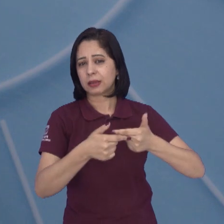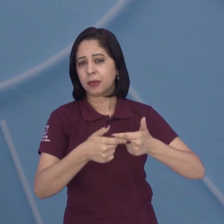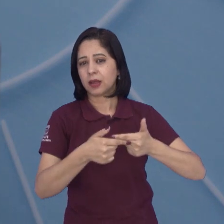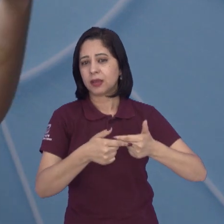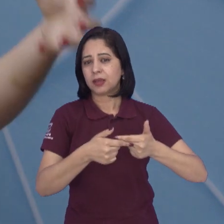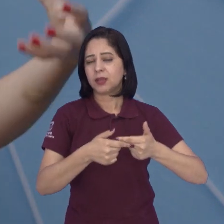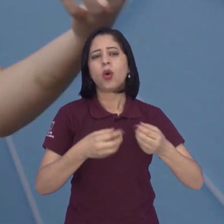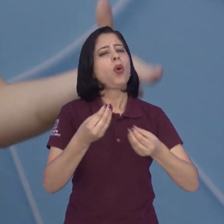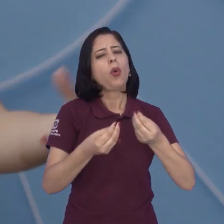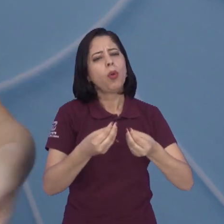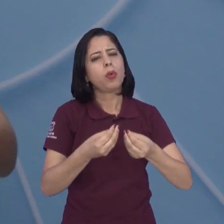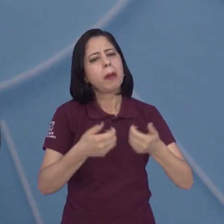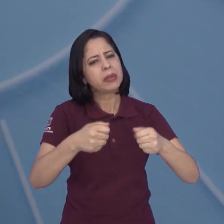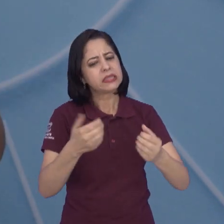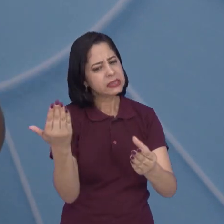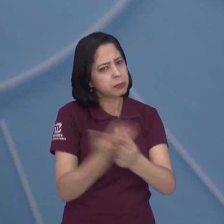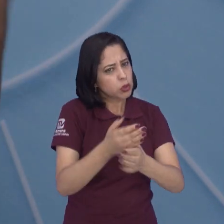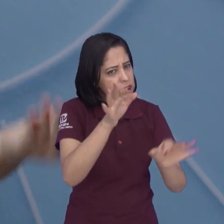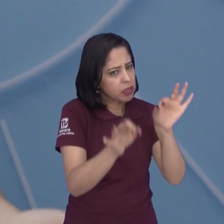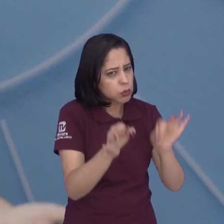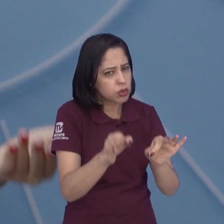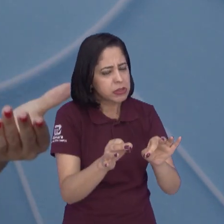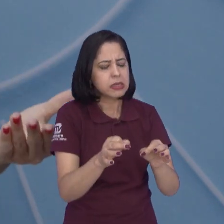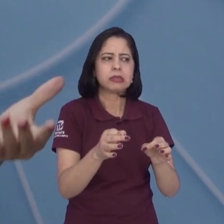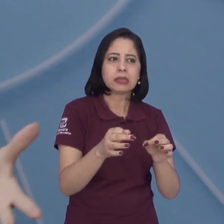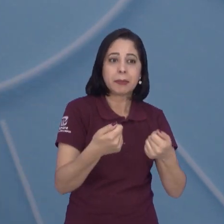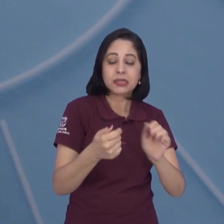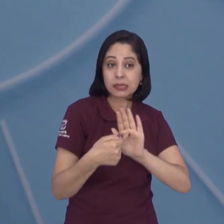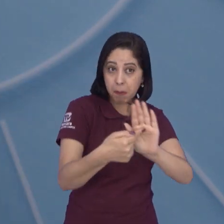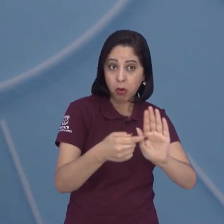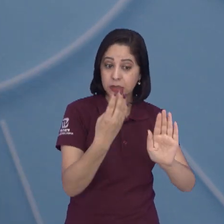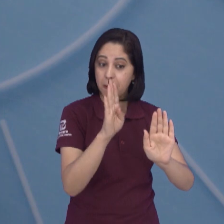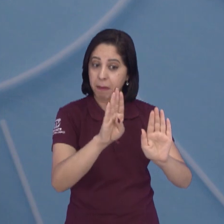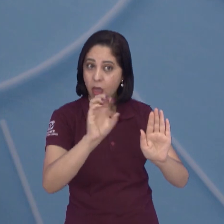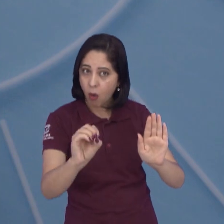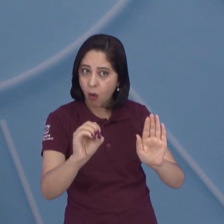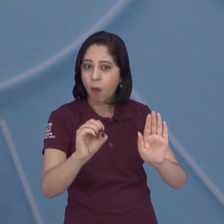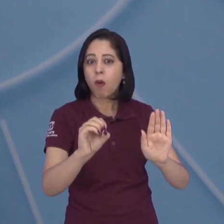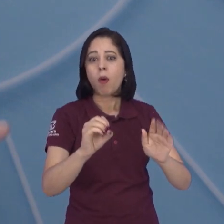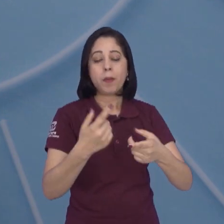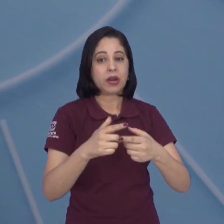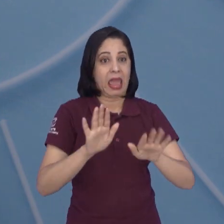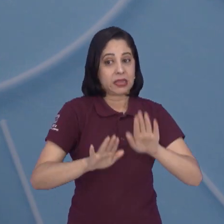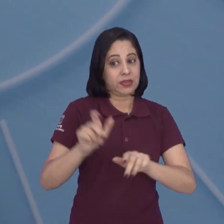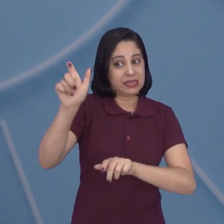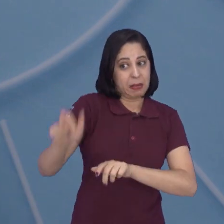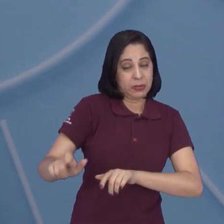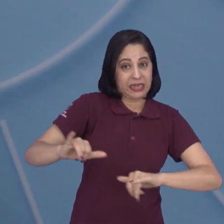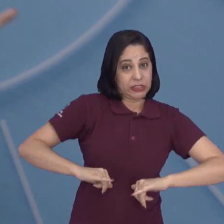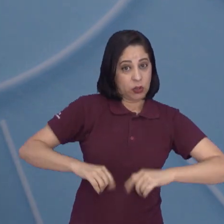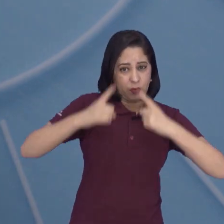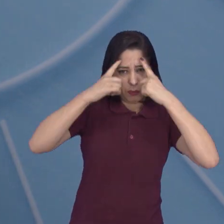necessário uma decisão do juiz ou se precisa de um boletim de ocorrência, por exemplo. De repente, uma mulher, né, que esteja numa